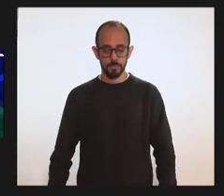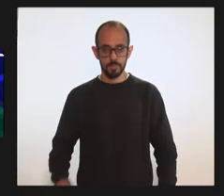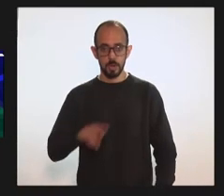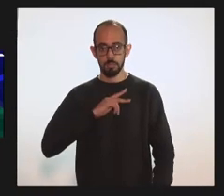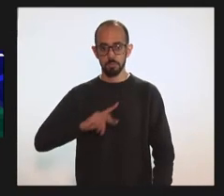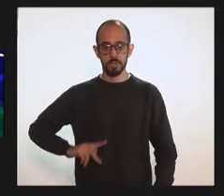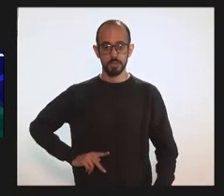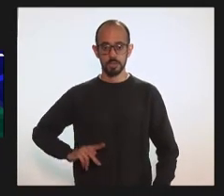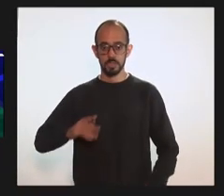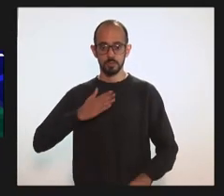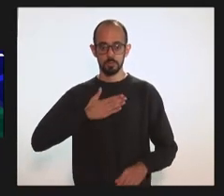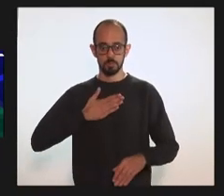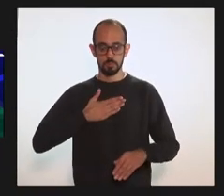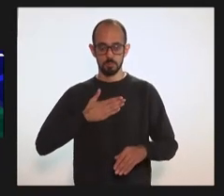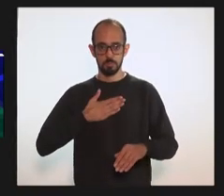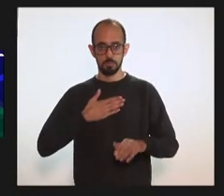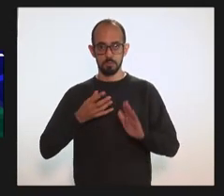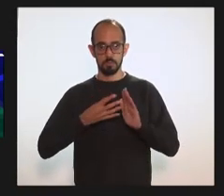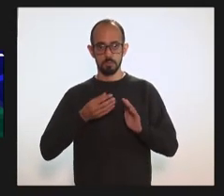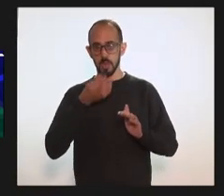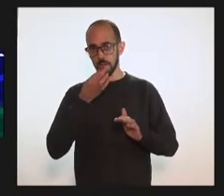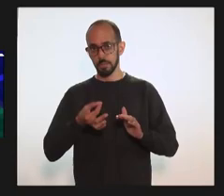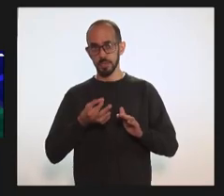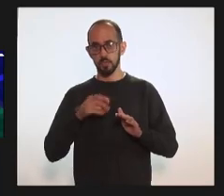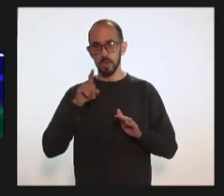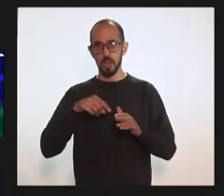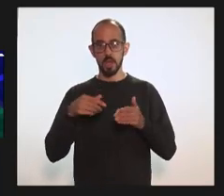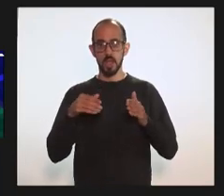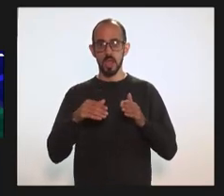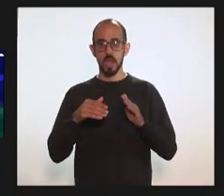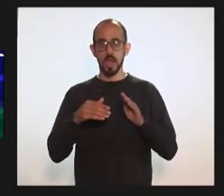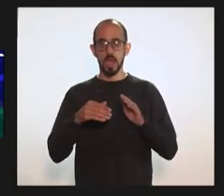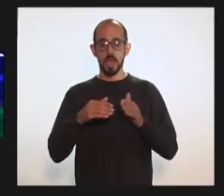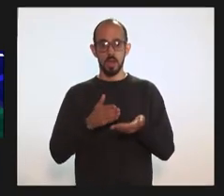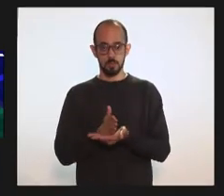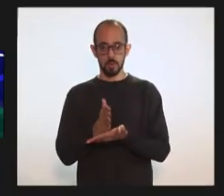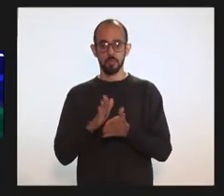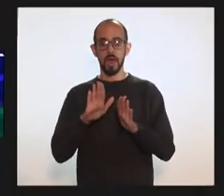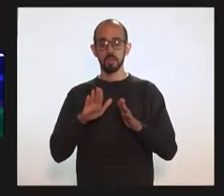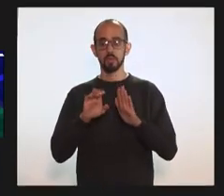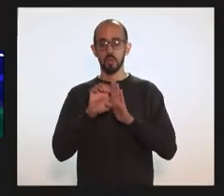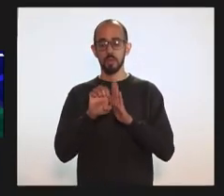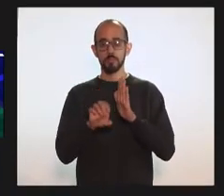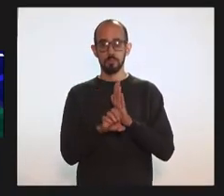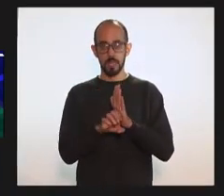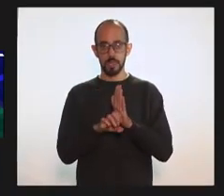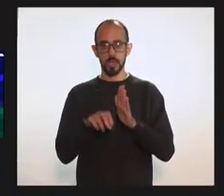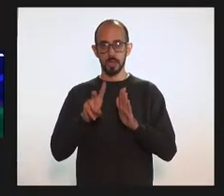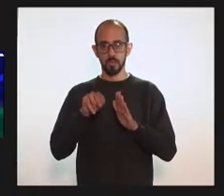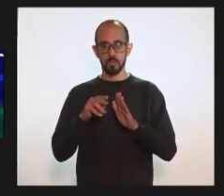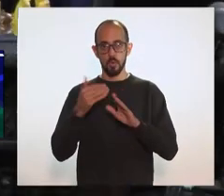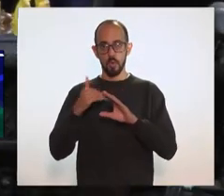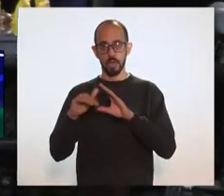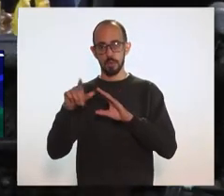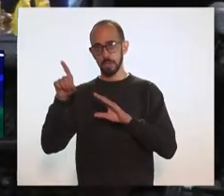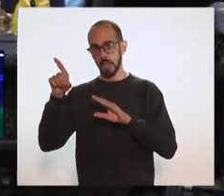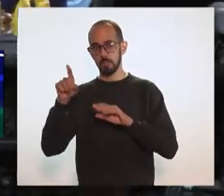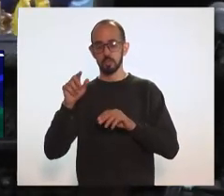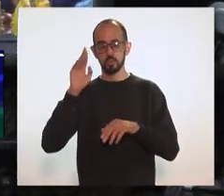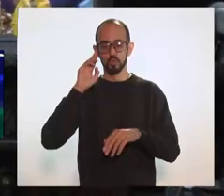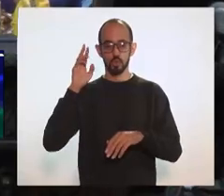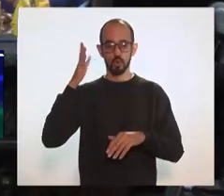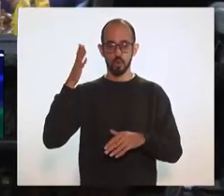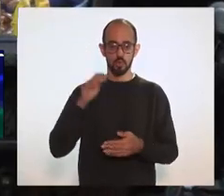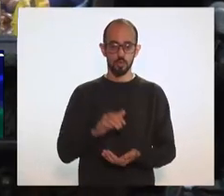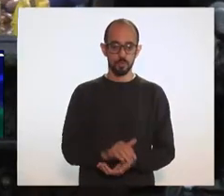Presidente, meu parecer é favorável com emendas. Eu vou estar encaminhando para o senhor o parecer. Ok.